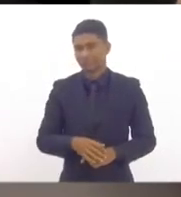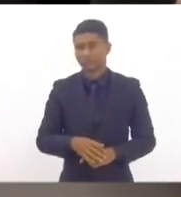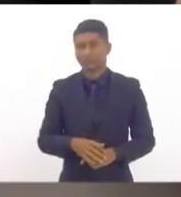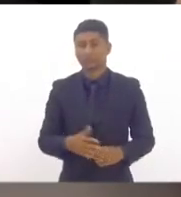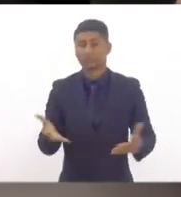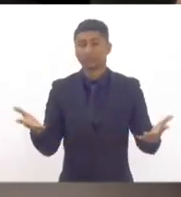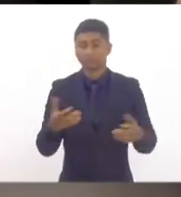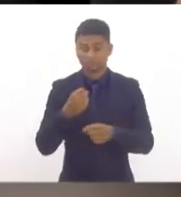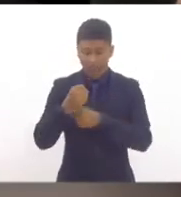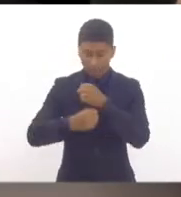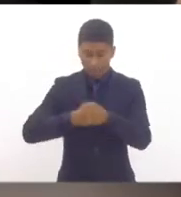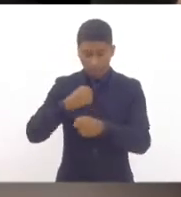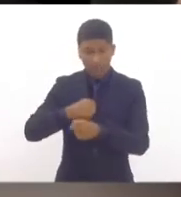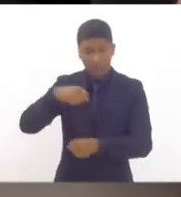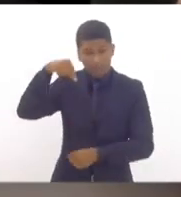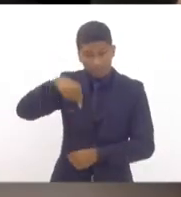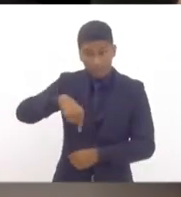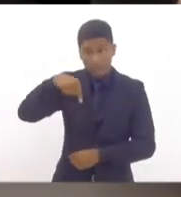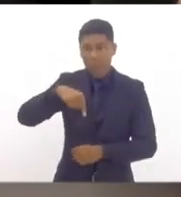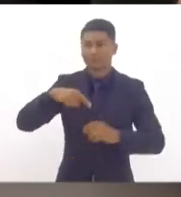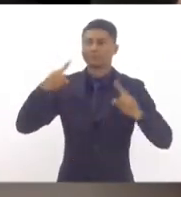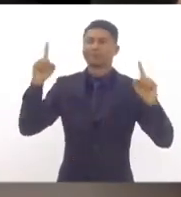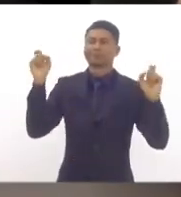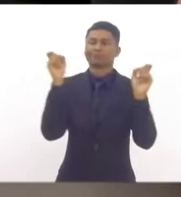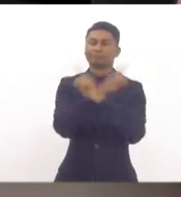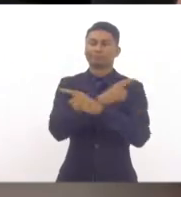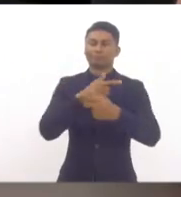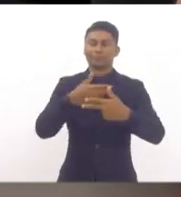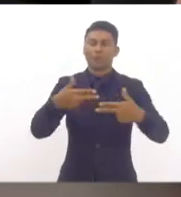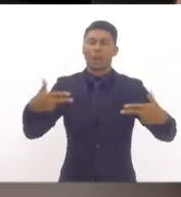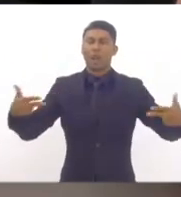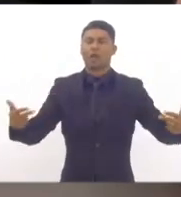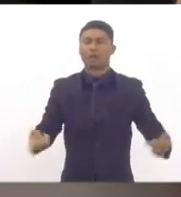ano especialmente com muitas dificuldades de data,